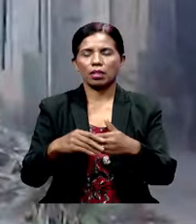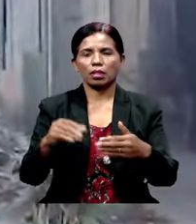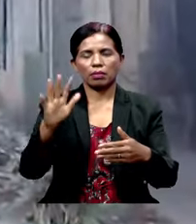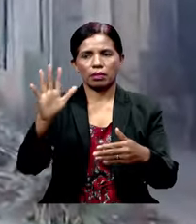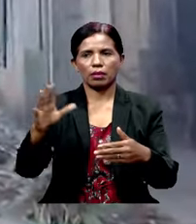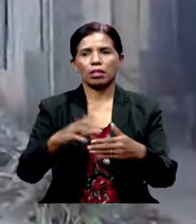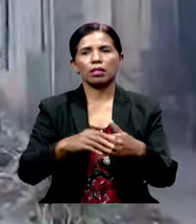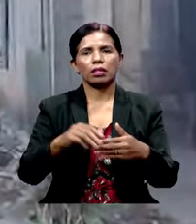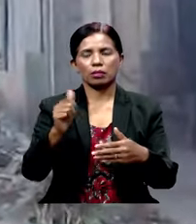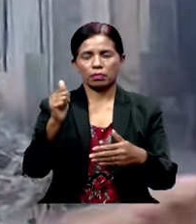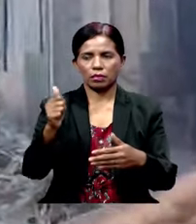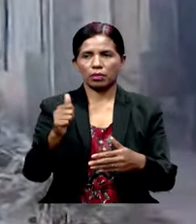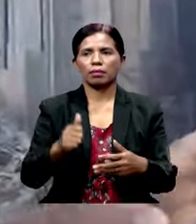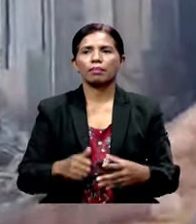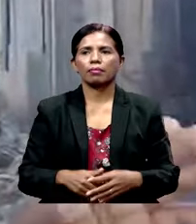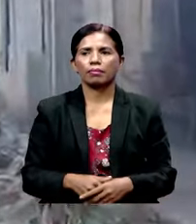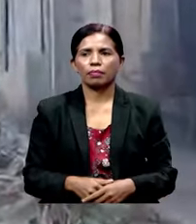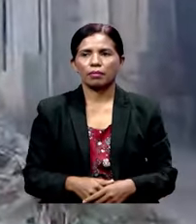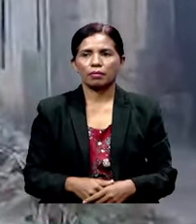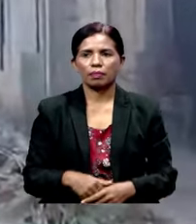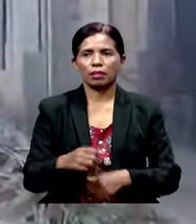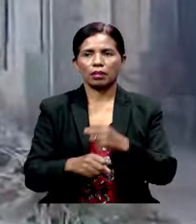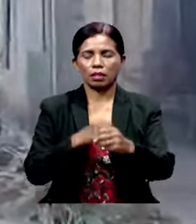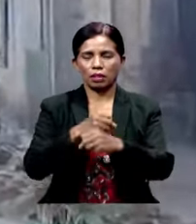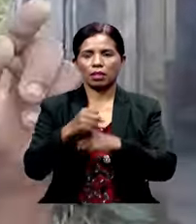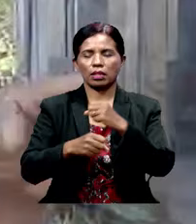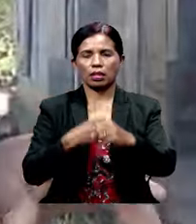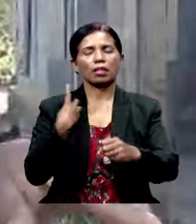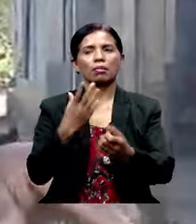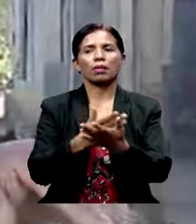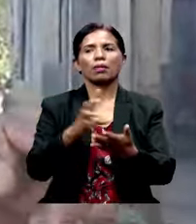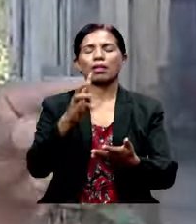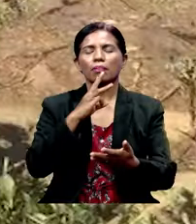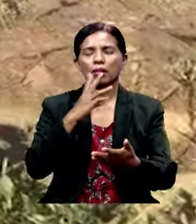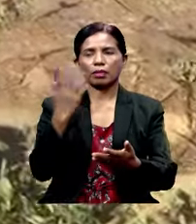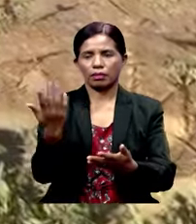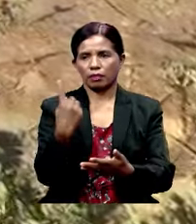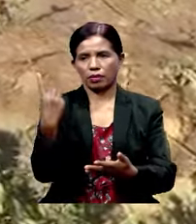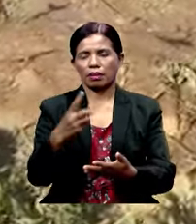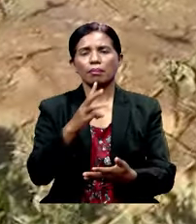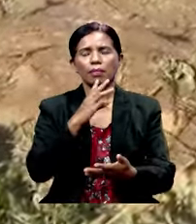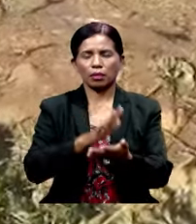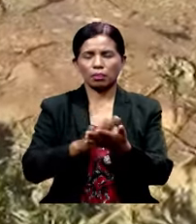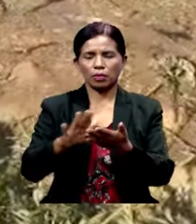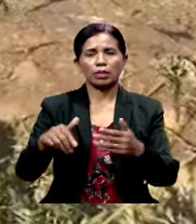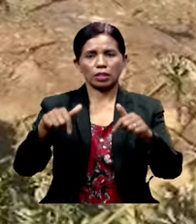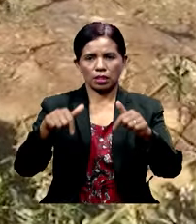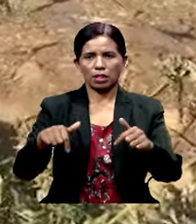$70 ang sosa. Ini tiernya belor tinang-tinang ang sosa na fateng. Bemos ya kilikay ni desde Indonesia ni tempo